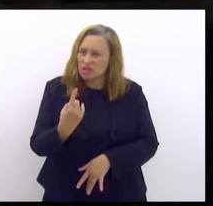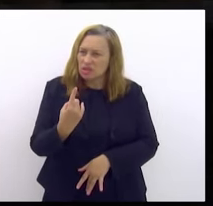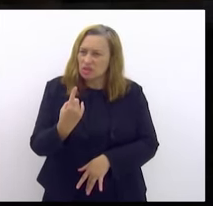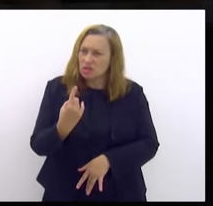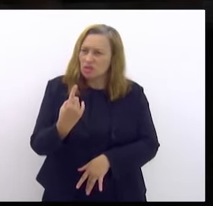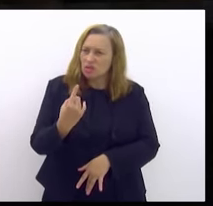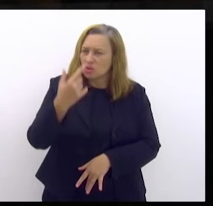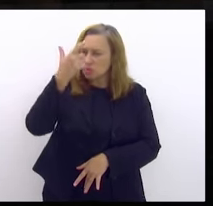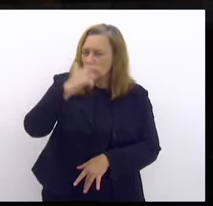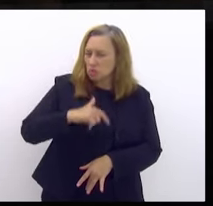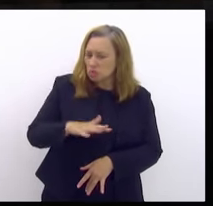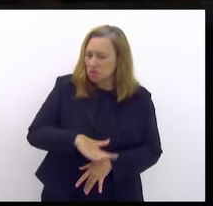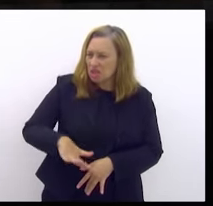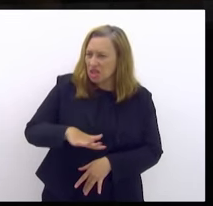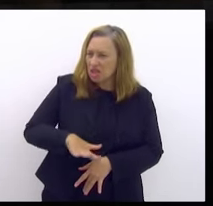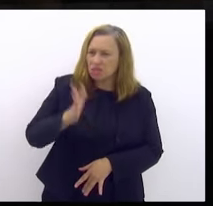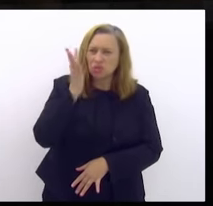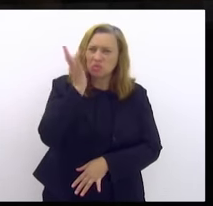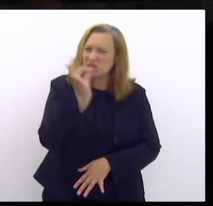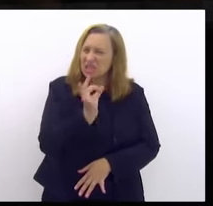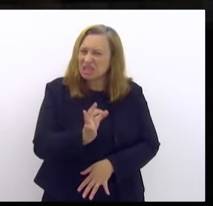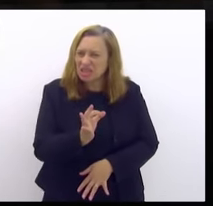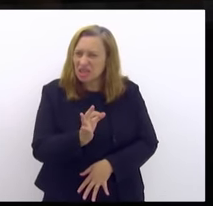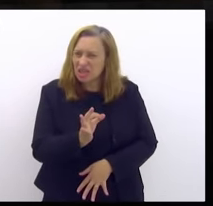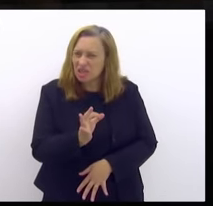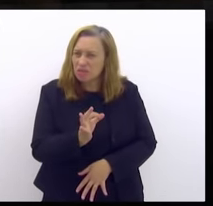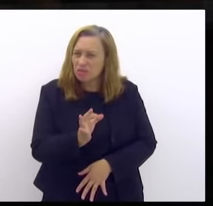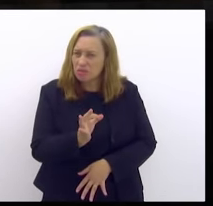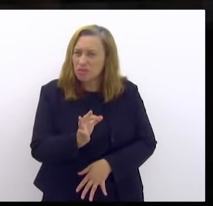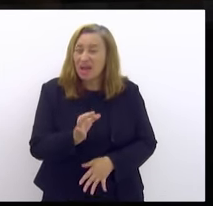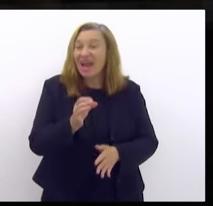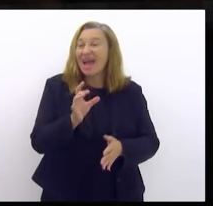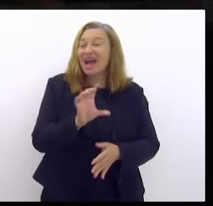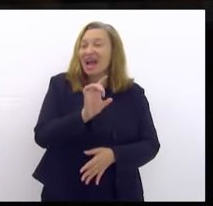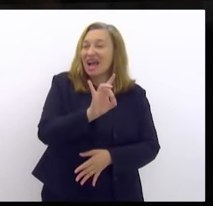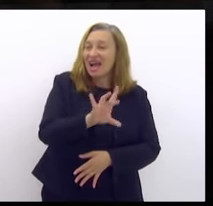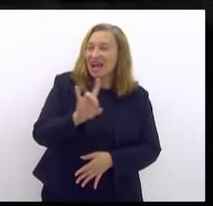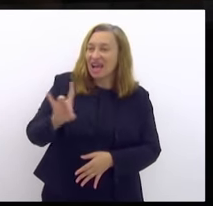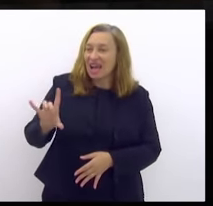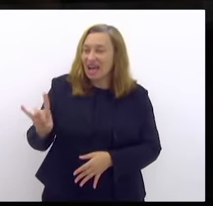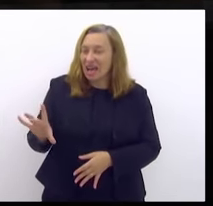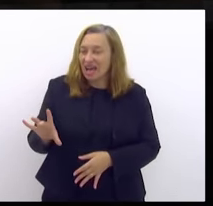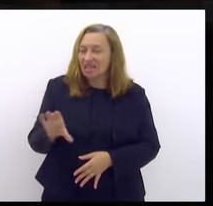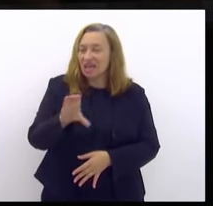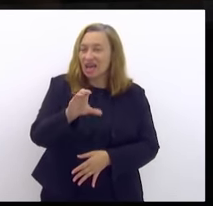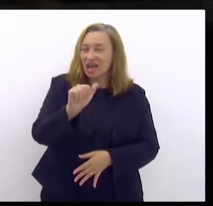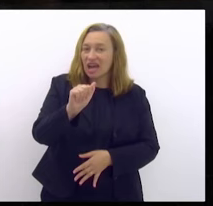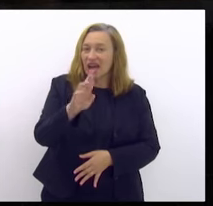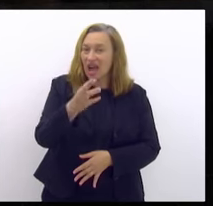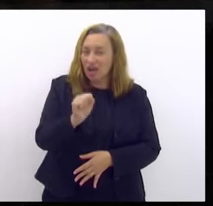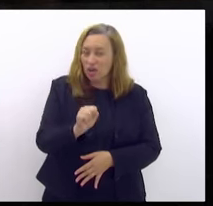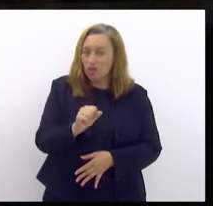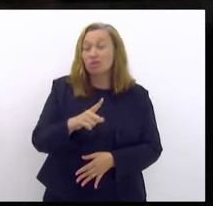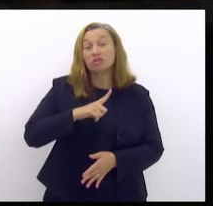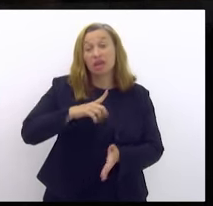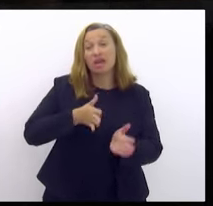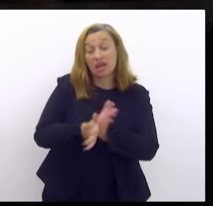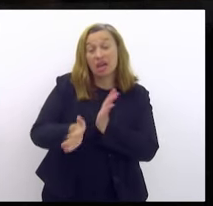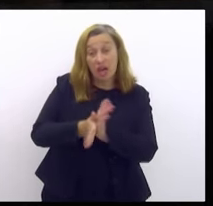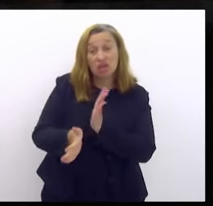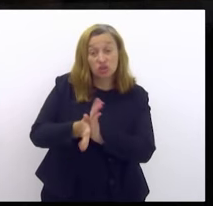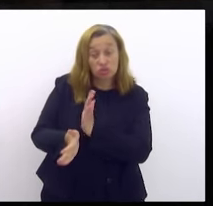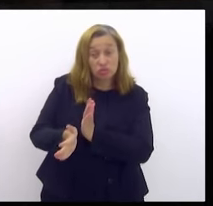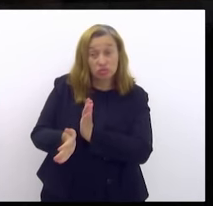compreender. Cada cargo comissionado gera um encargo. O encargo não está contabilizado, está aumentando o